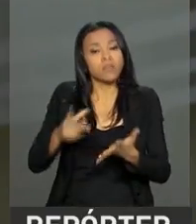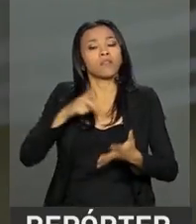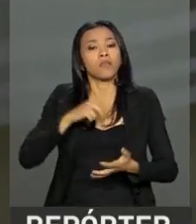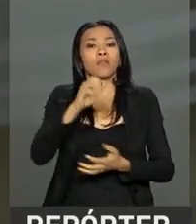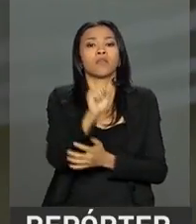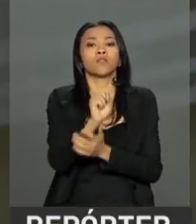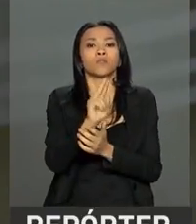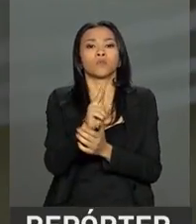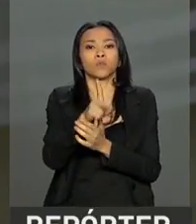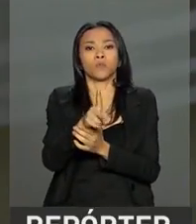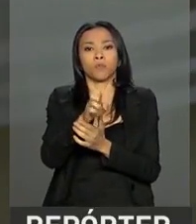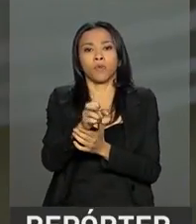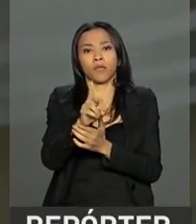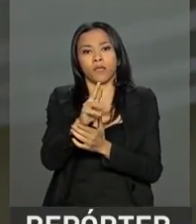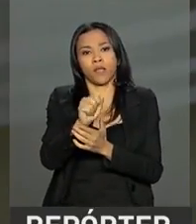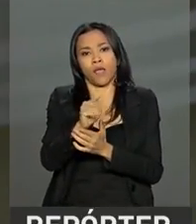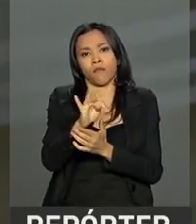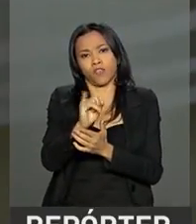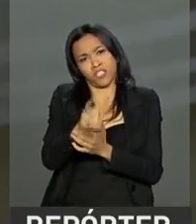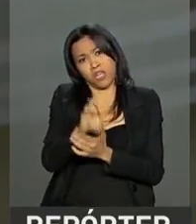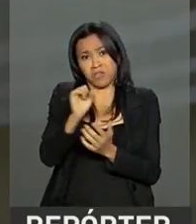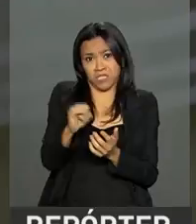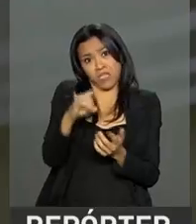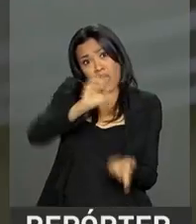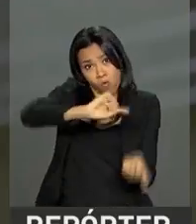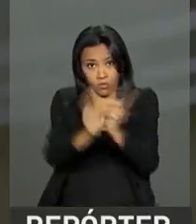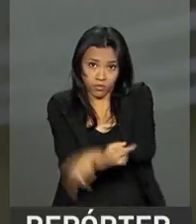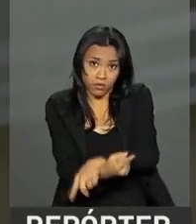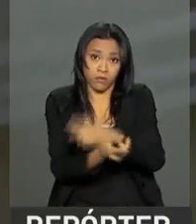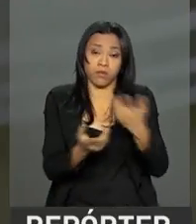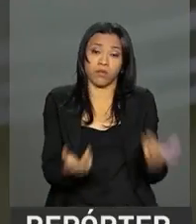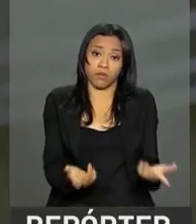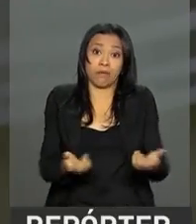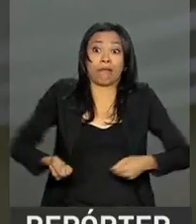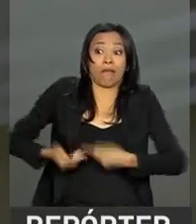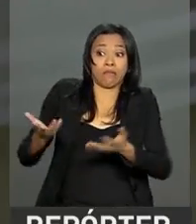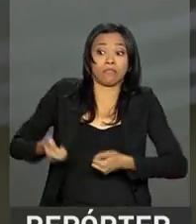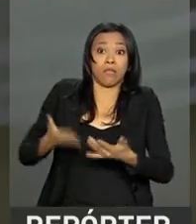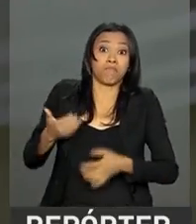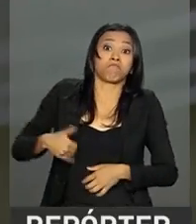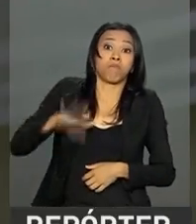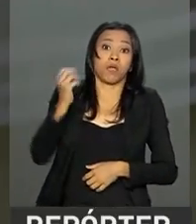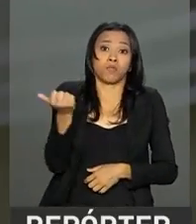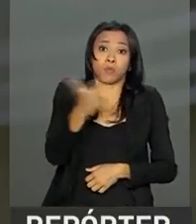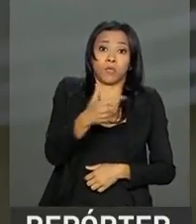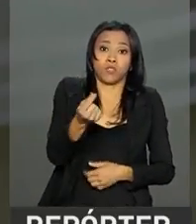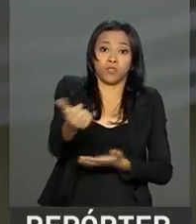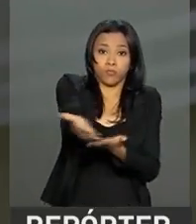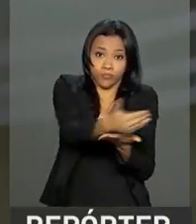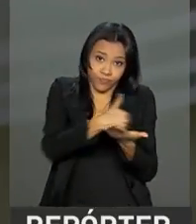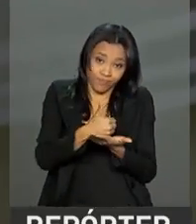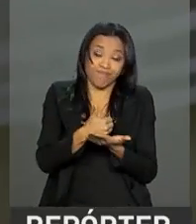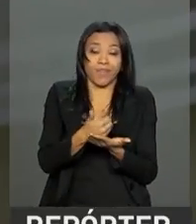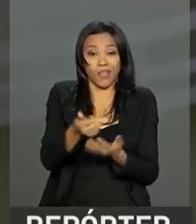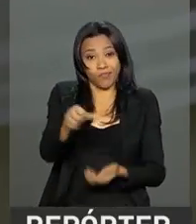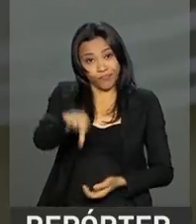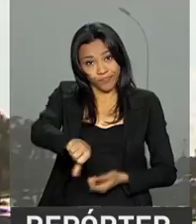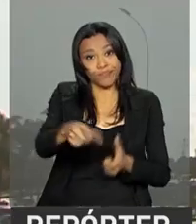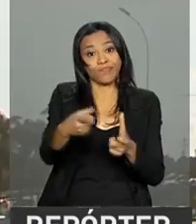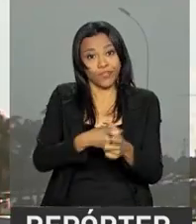mas se o resultado for negativo ou seja se o governo gastar mais do que arrecada venho